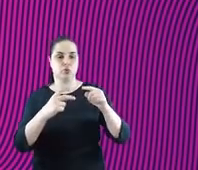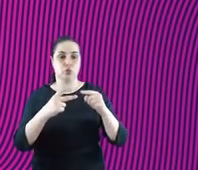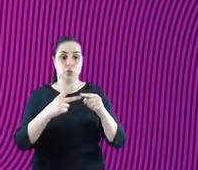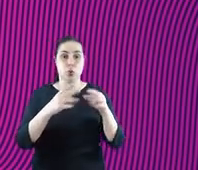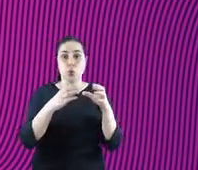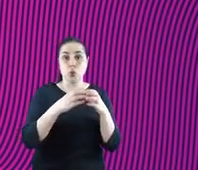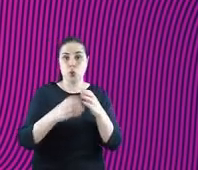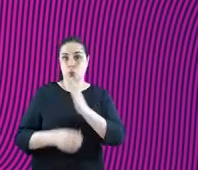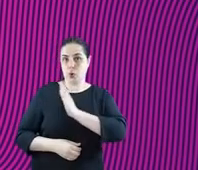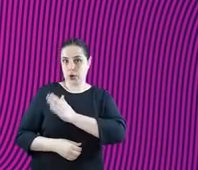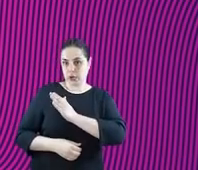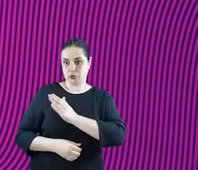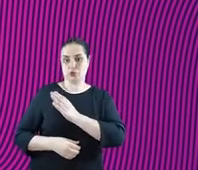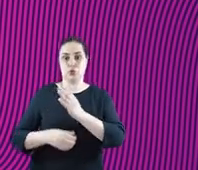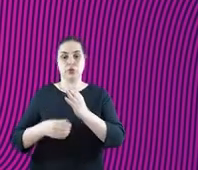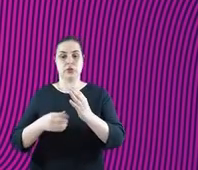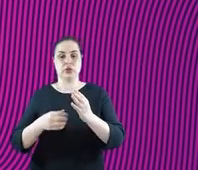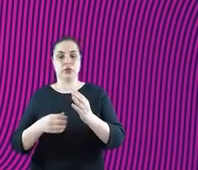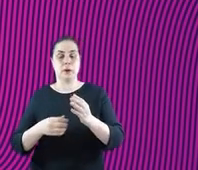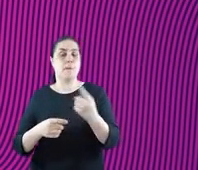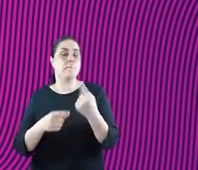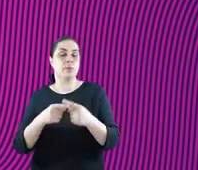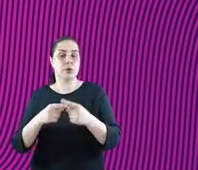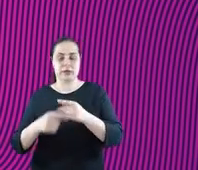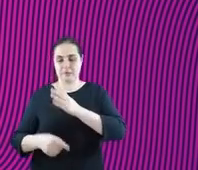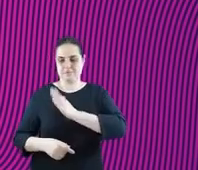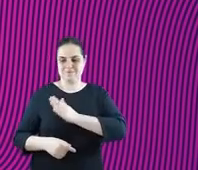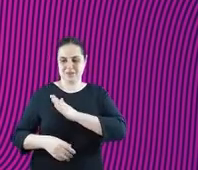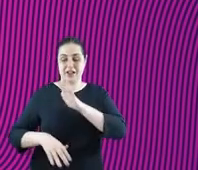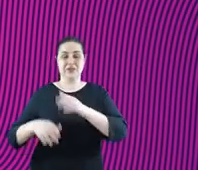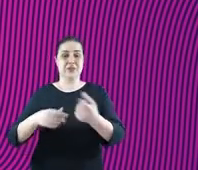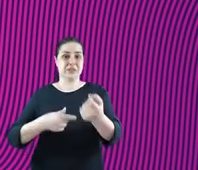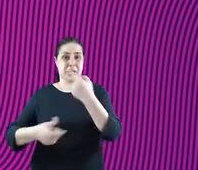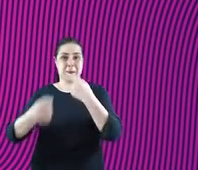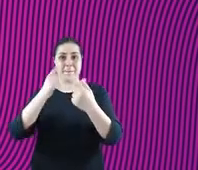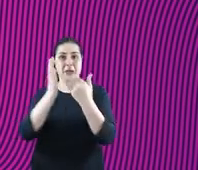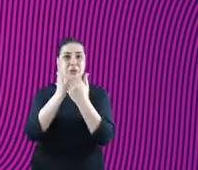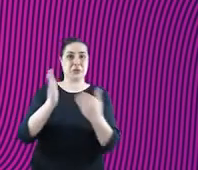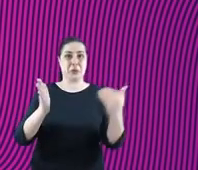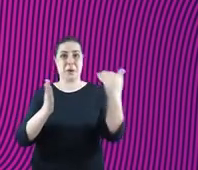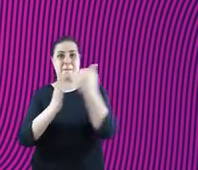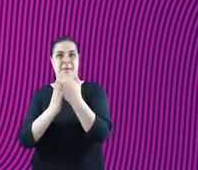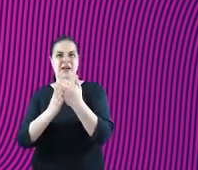evitar cardiotoxicidade pelas drogas, pelos tratamentos, e quando aí